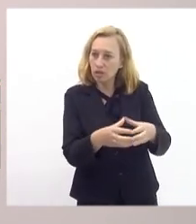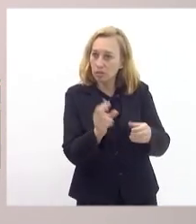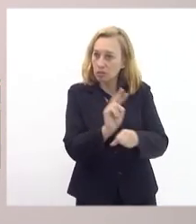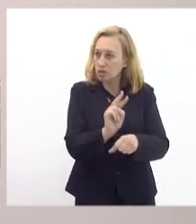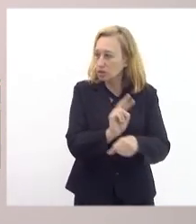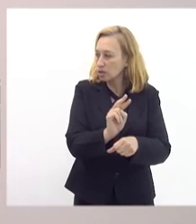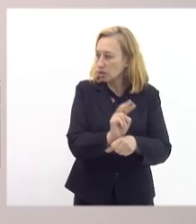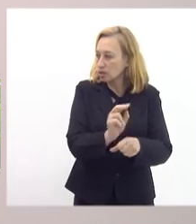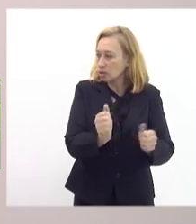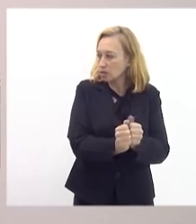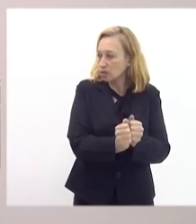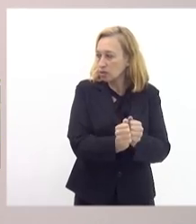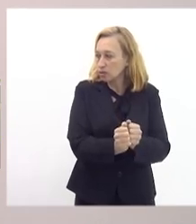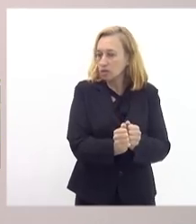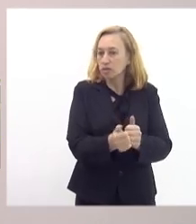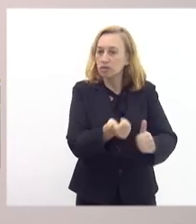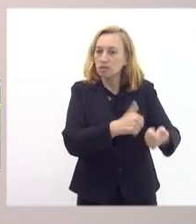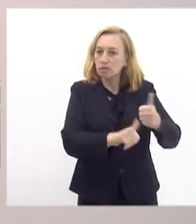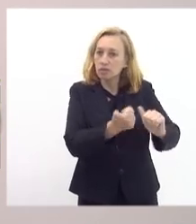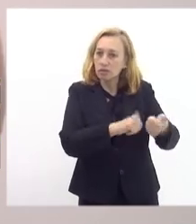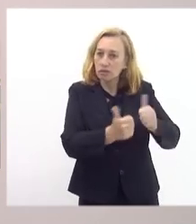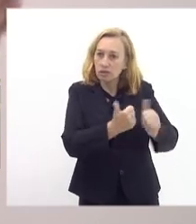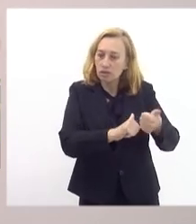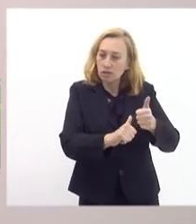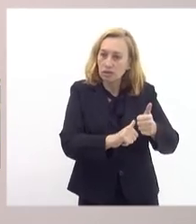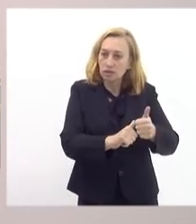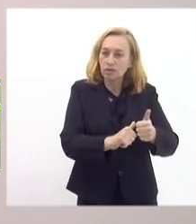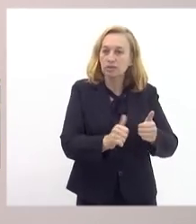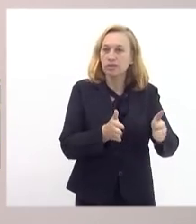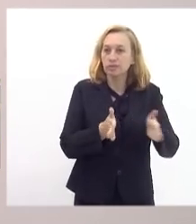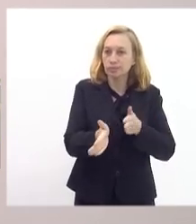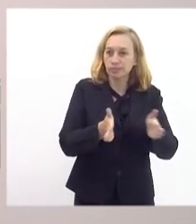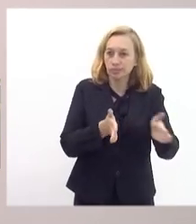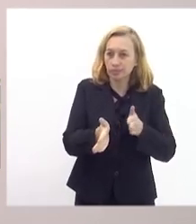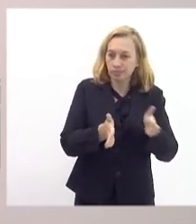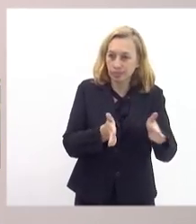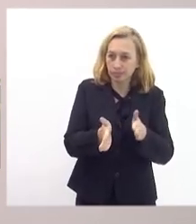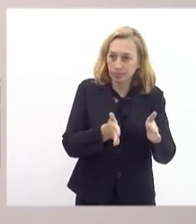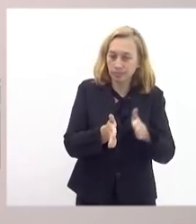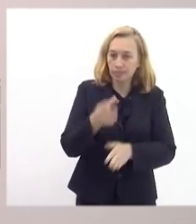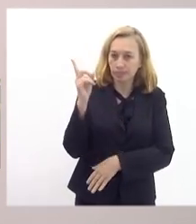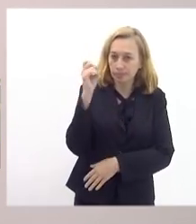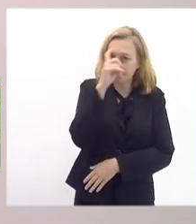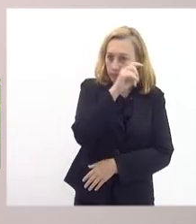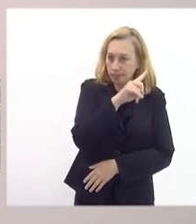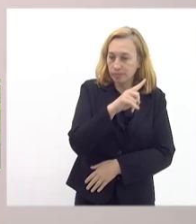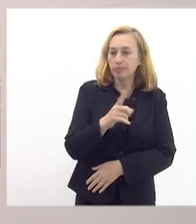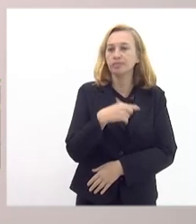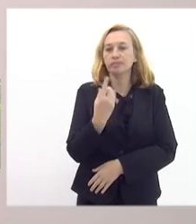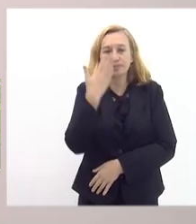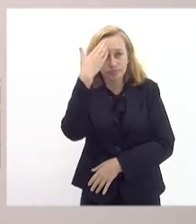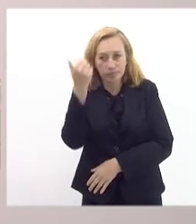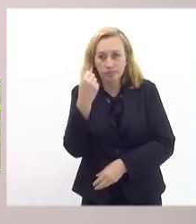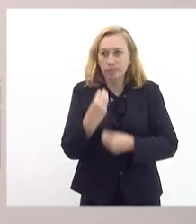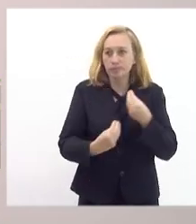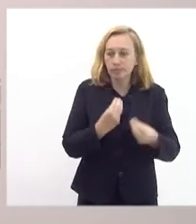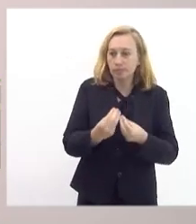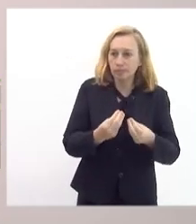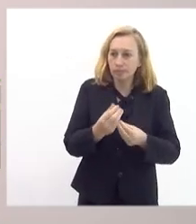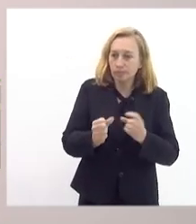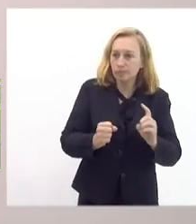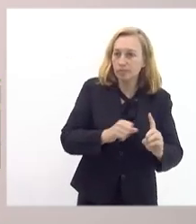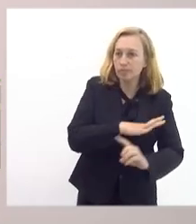para avaliar e propor ações para que a gente passasse esse período que foi tão é difícil nós sabemos aí como o